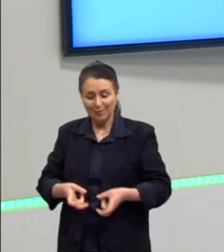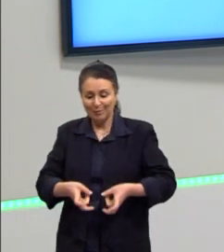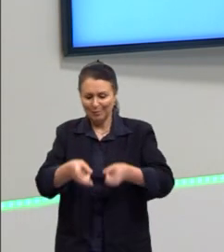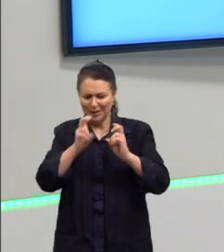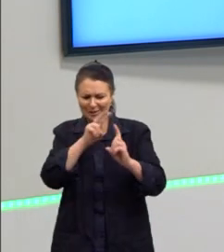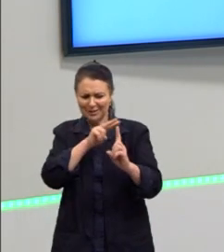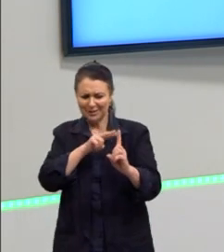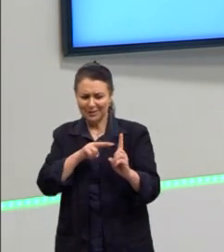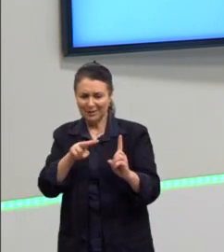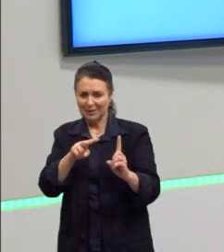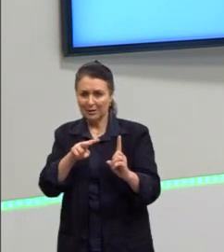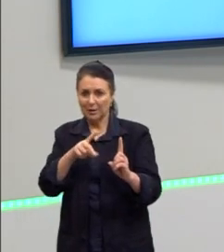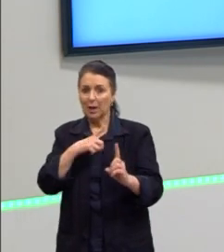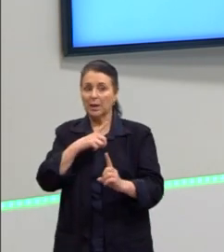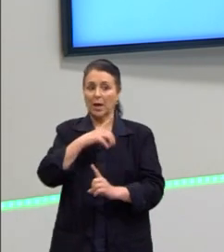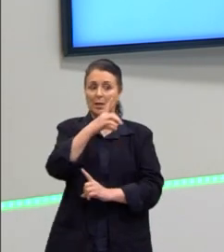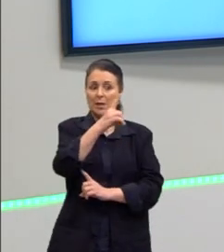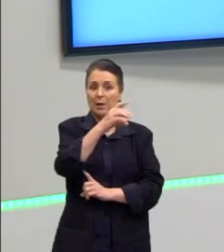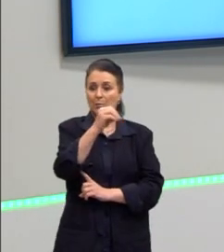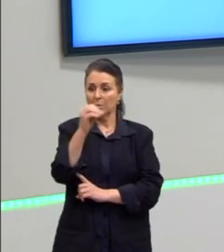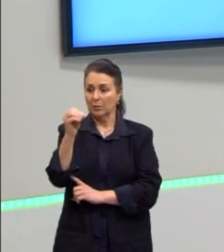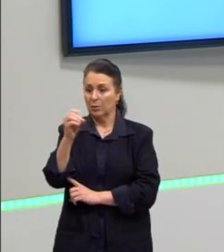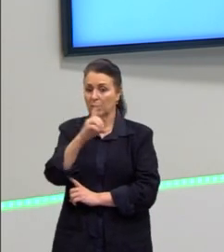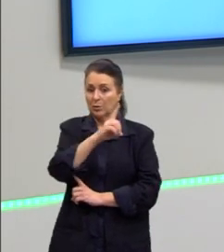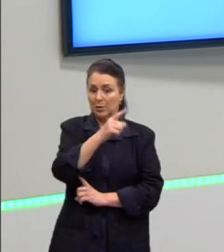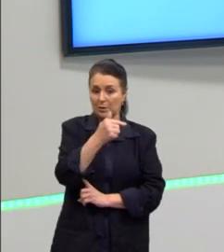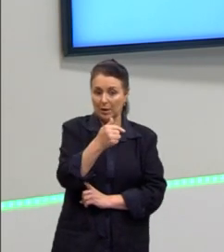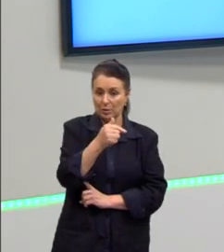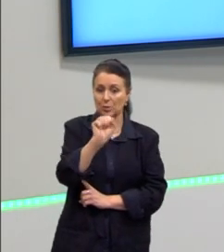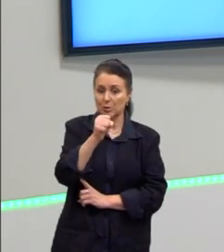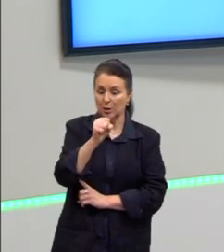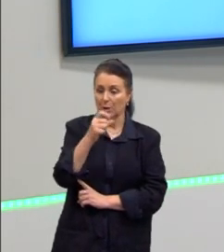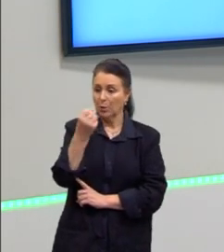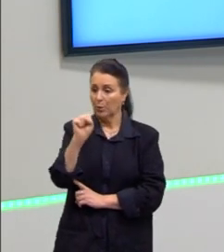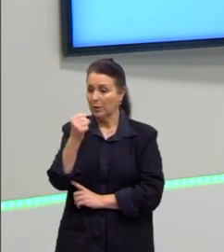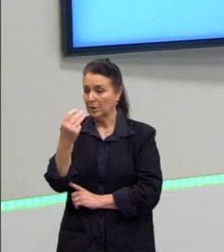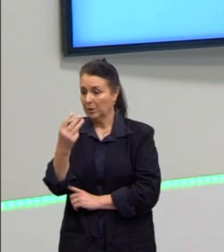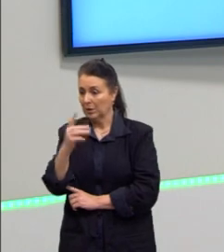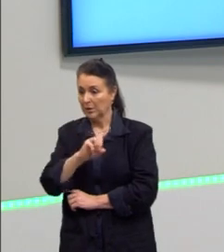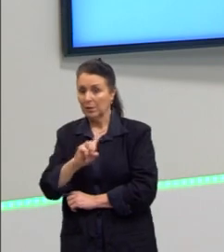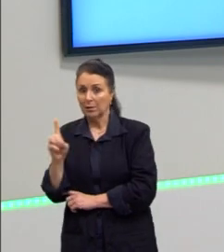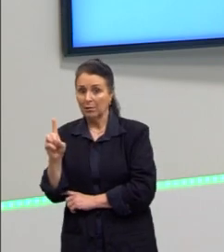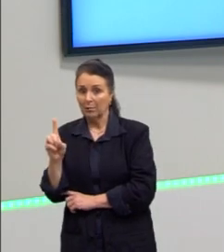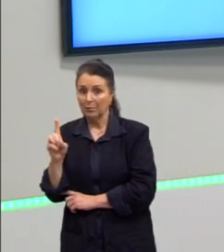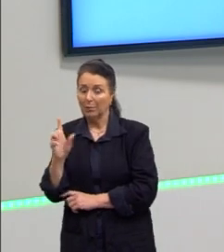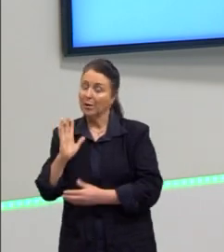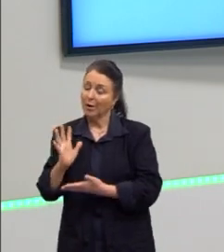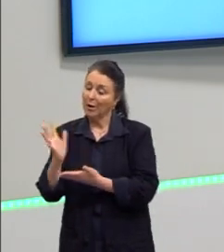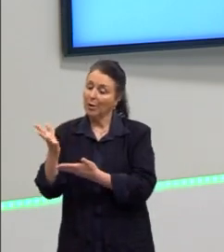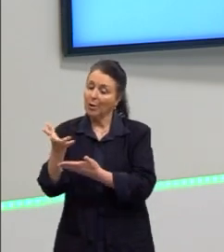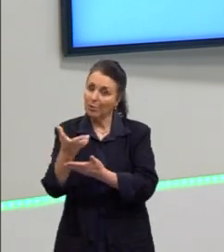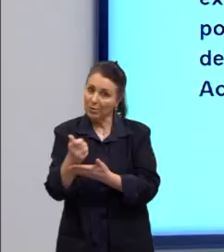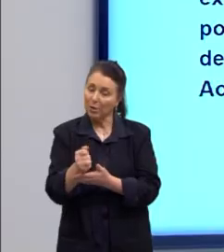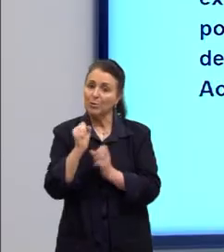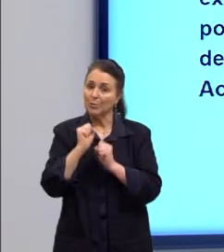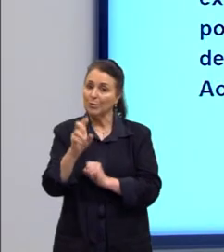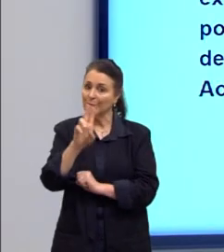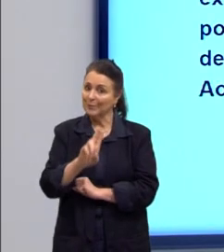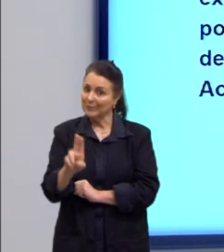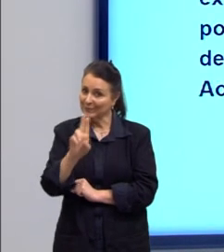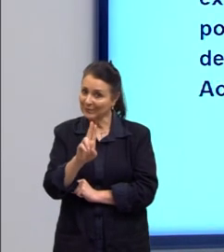se eu tenho 100% 17% frequenta 83%, não frequenta assim